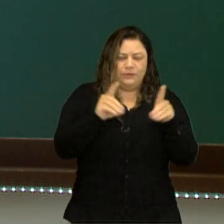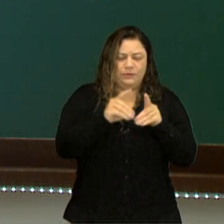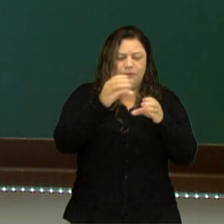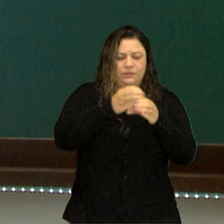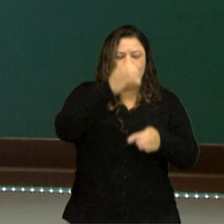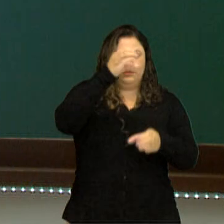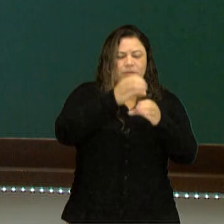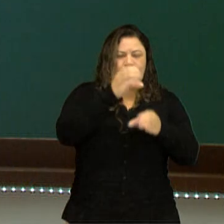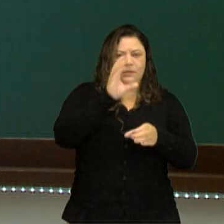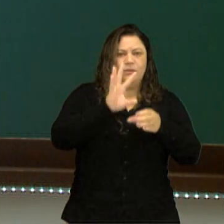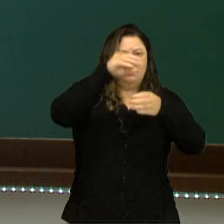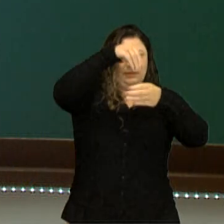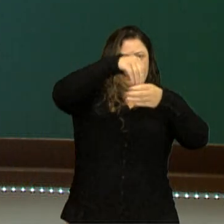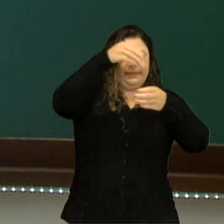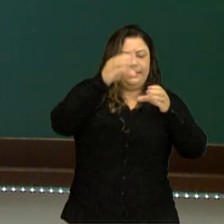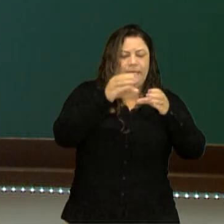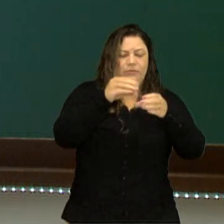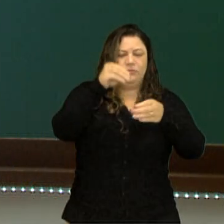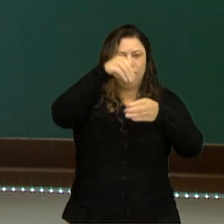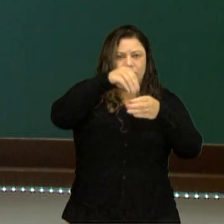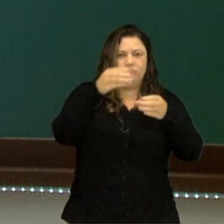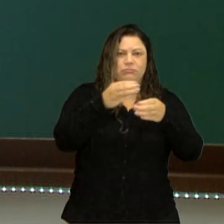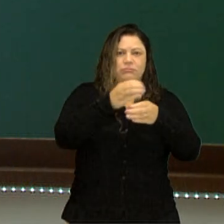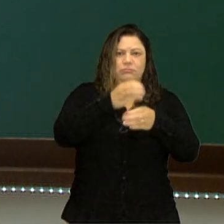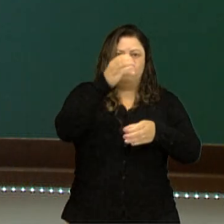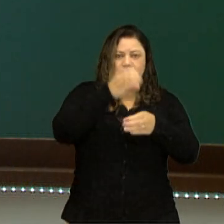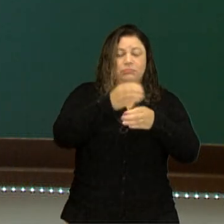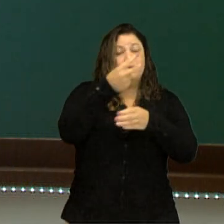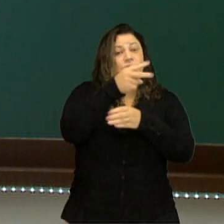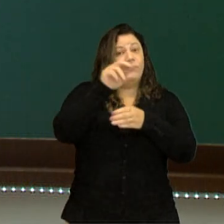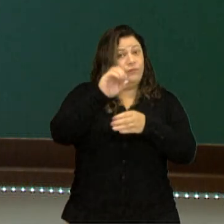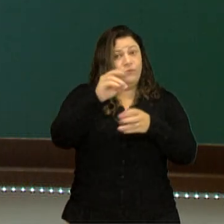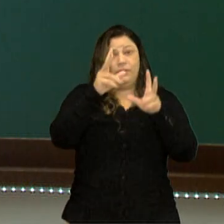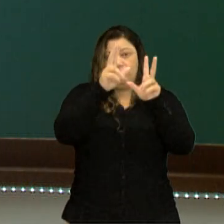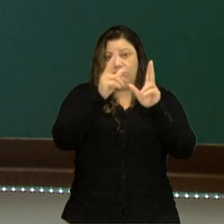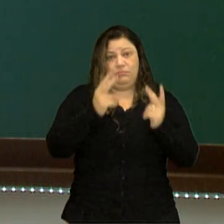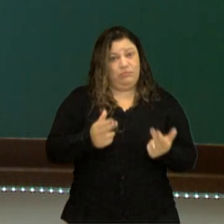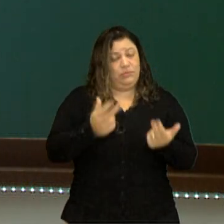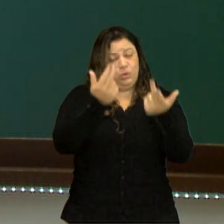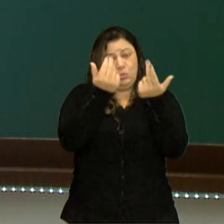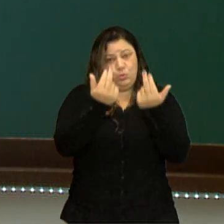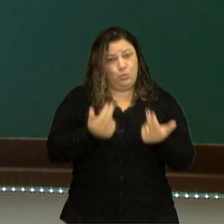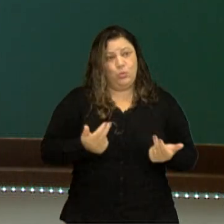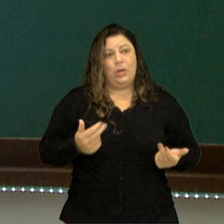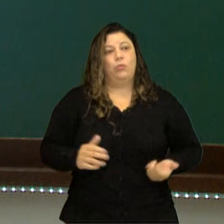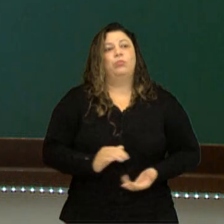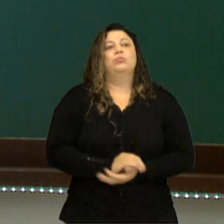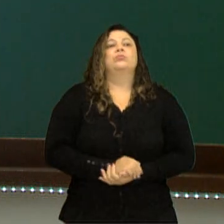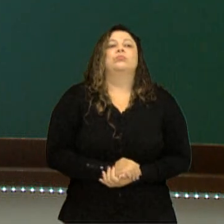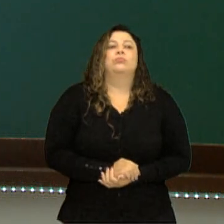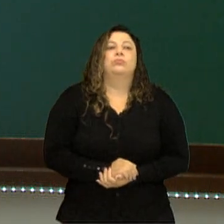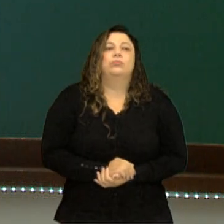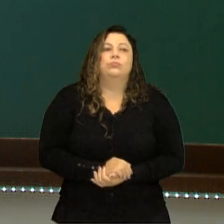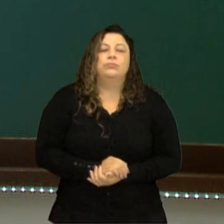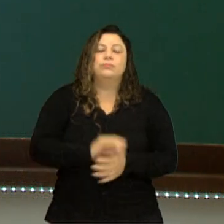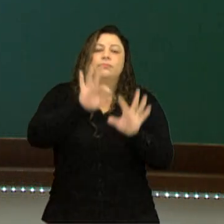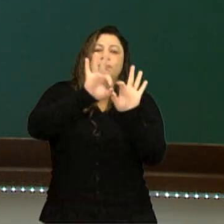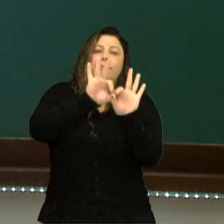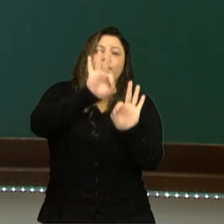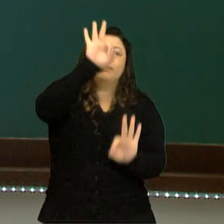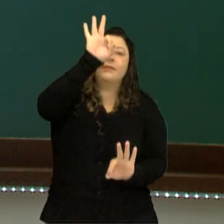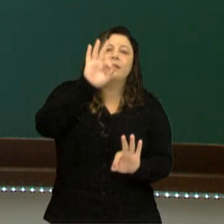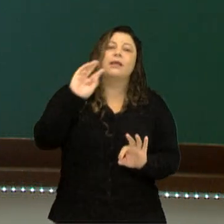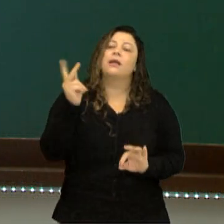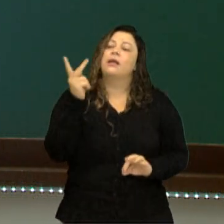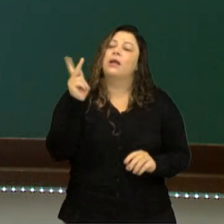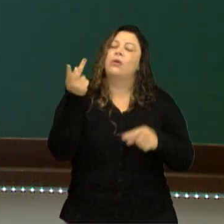cilindro interno ali, que ele também vai ser 20. Tranquilo? Então, nós já temos o diâmetro. A altura vai ser o